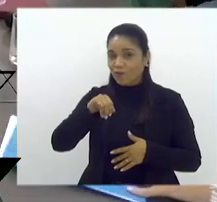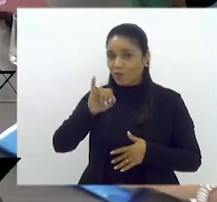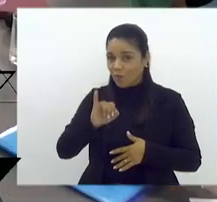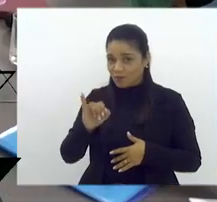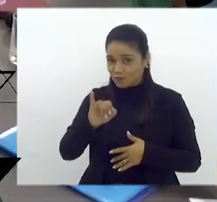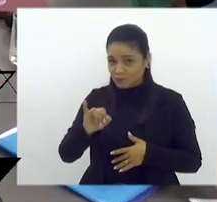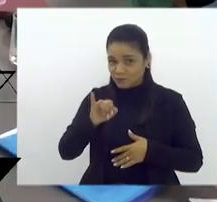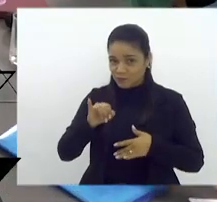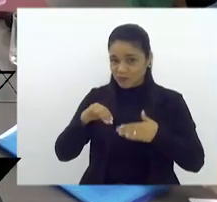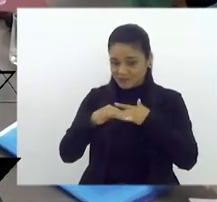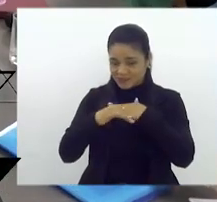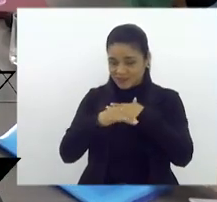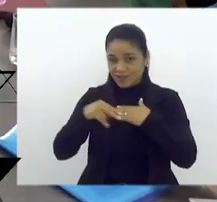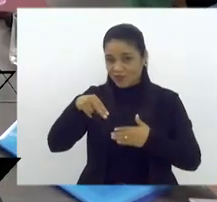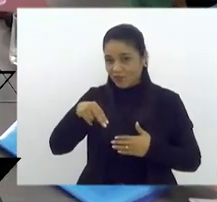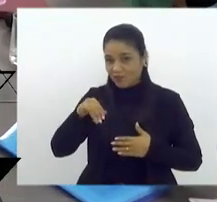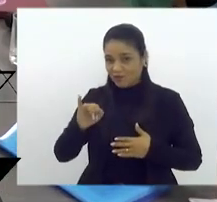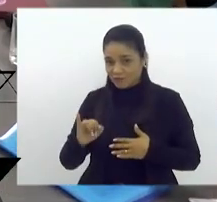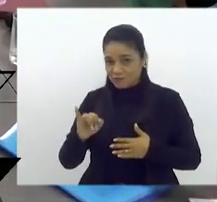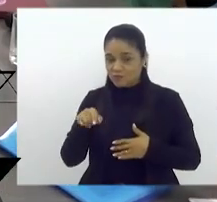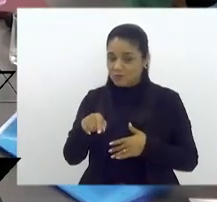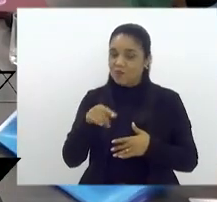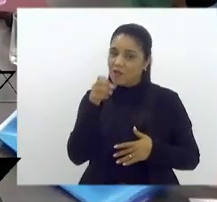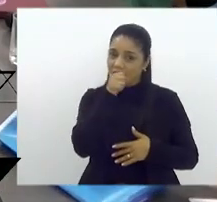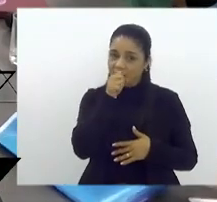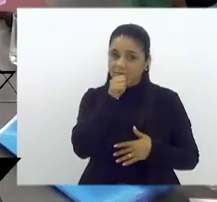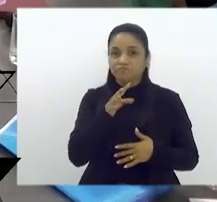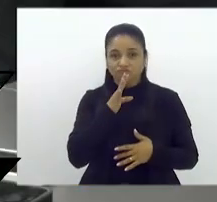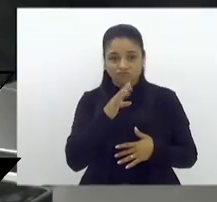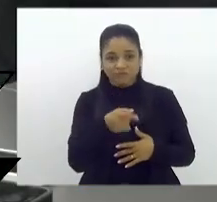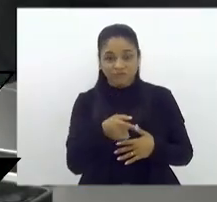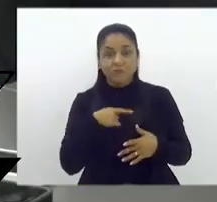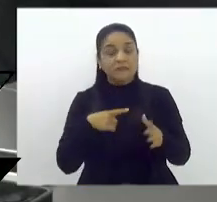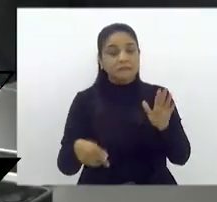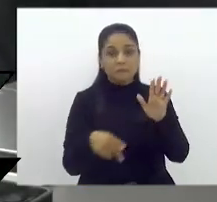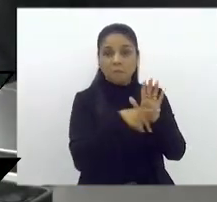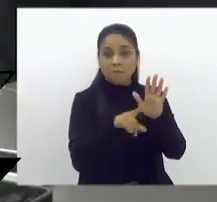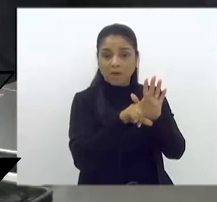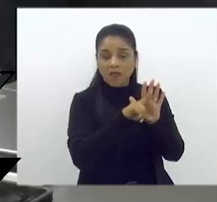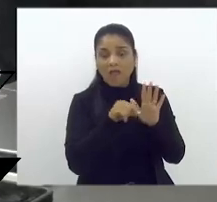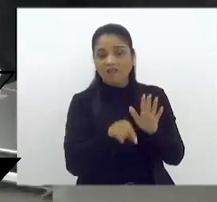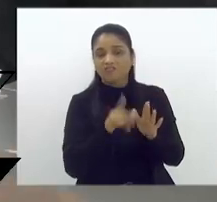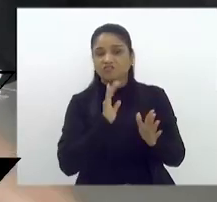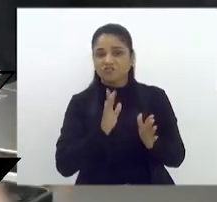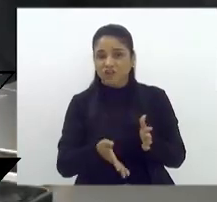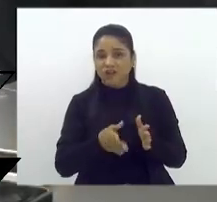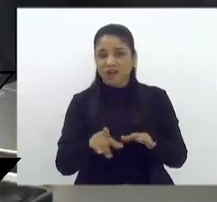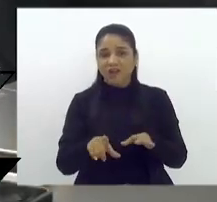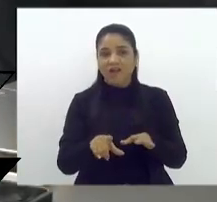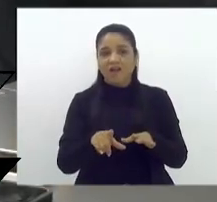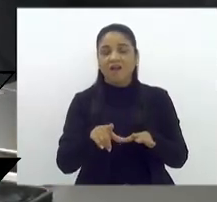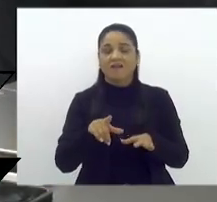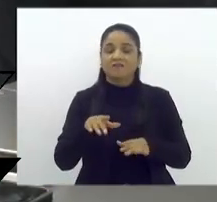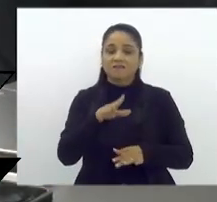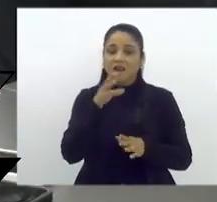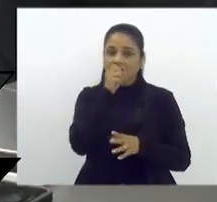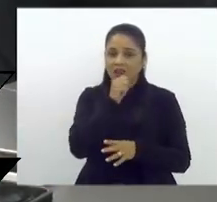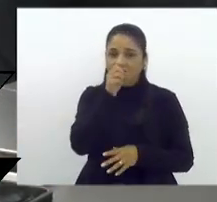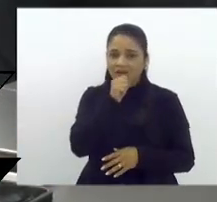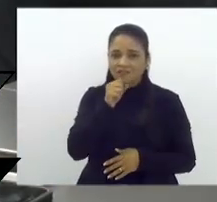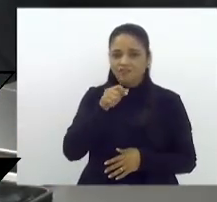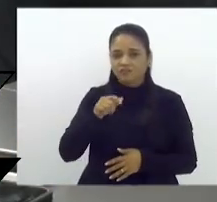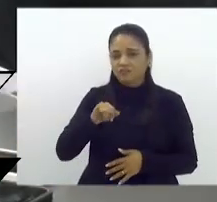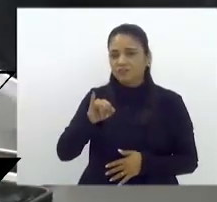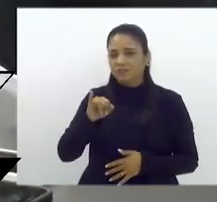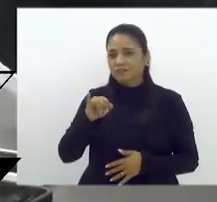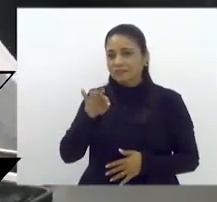Vossa Excelência para vista desse projeto. Claro. Porque há um PL de declaração da Laranja de Tanguá patrimônio cultural